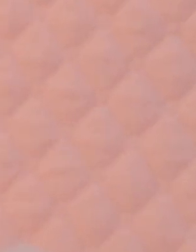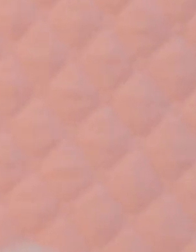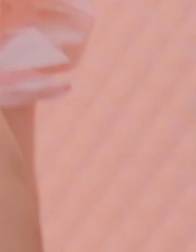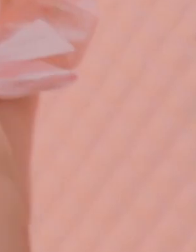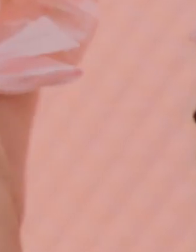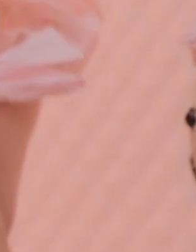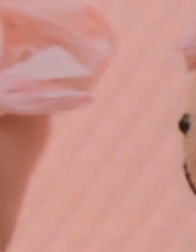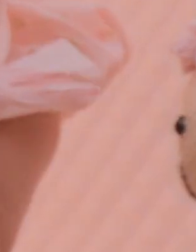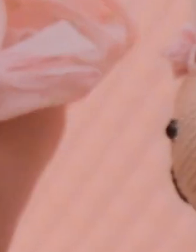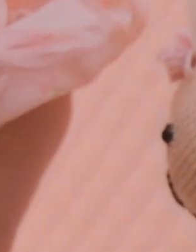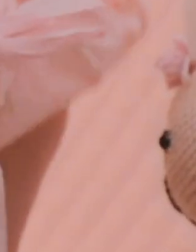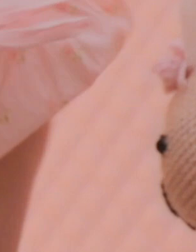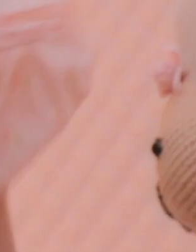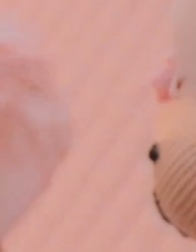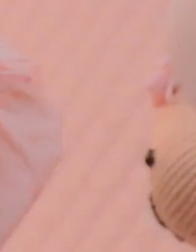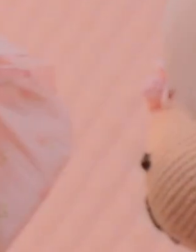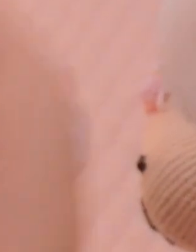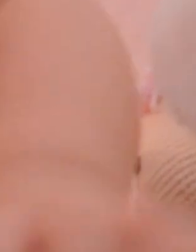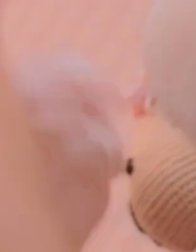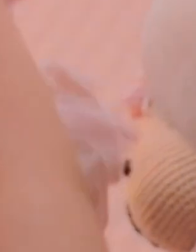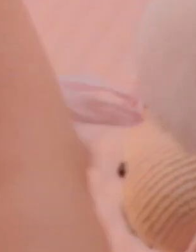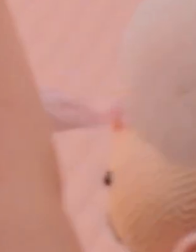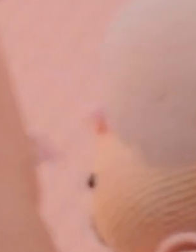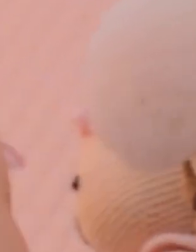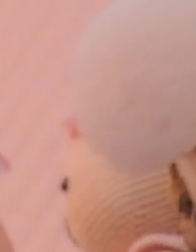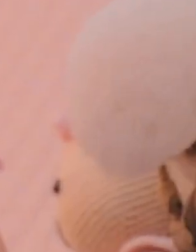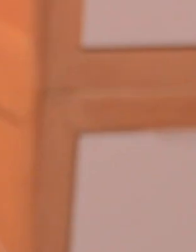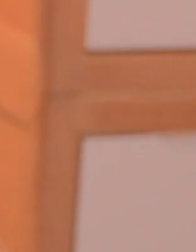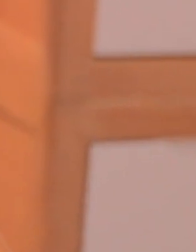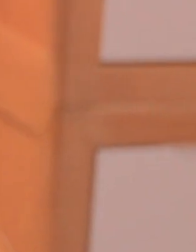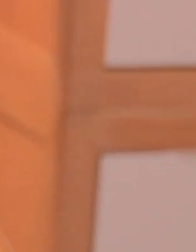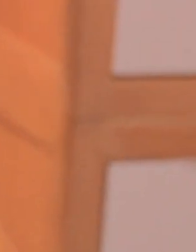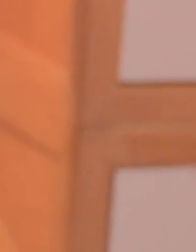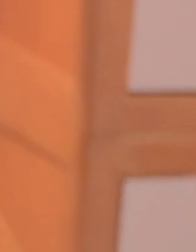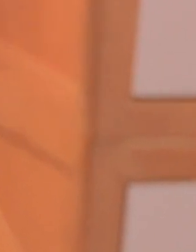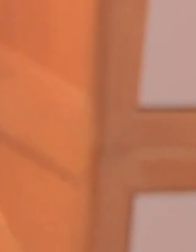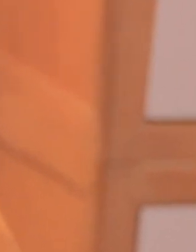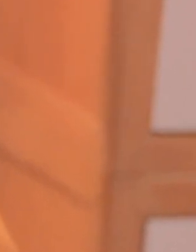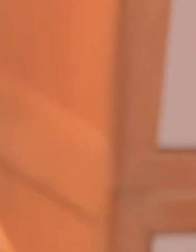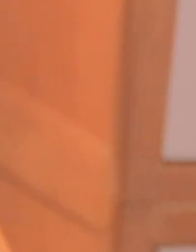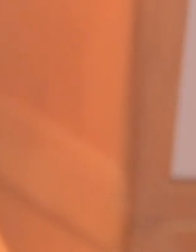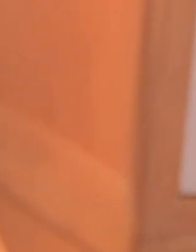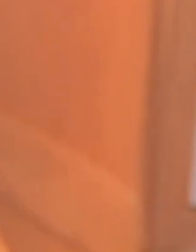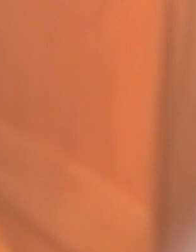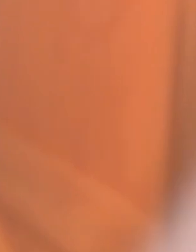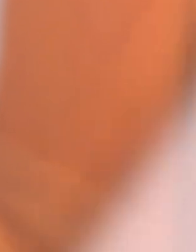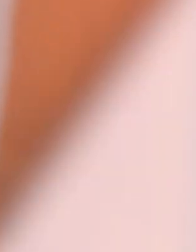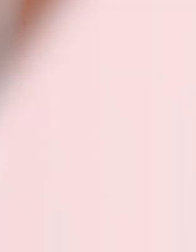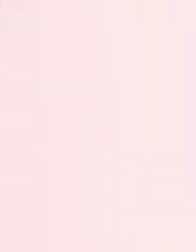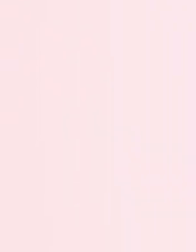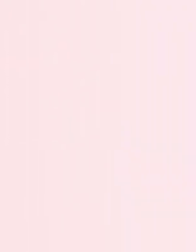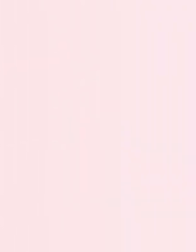Assembleia deseja um feliz Dia das Mães. Uma TV feita pra gente. TV Assembleia é o que liga.